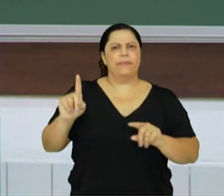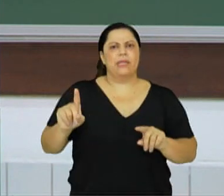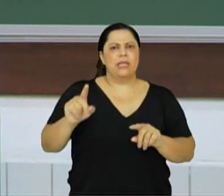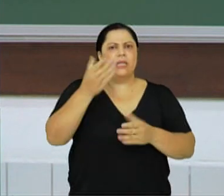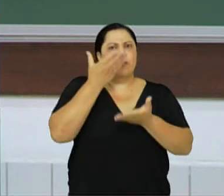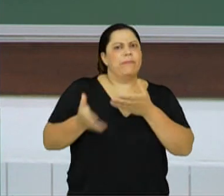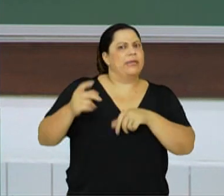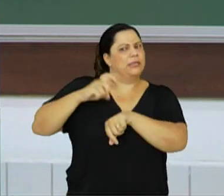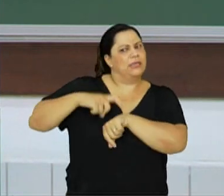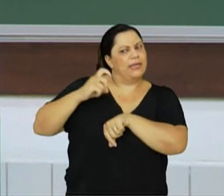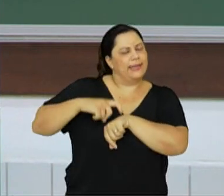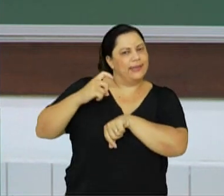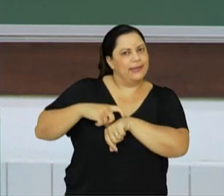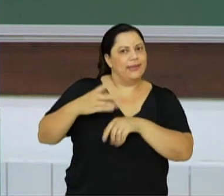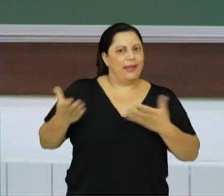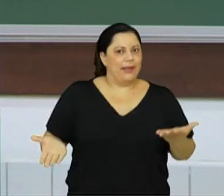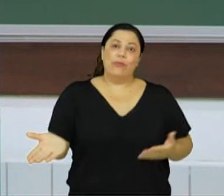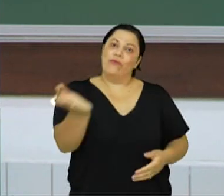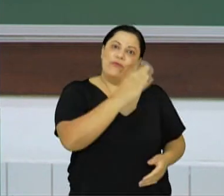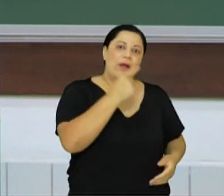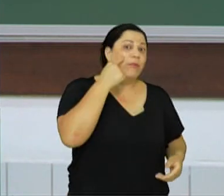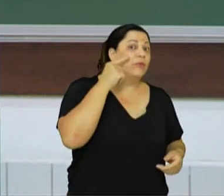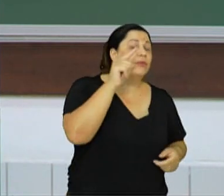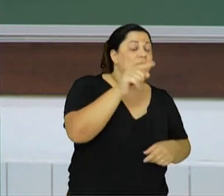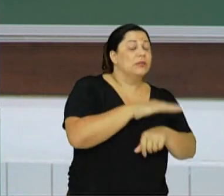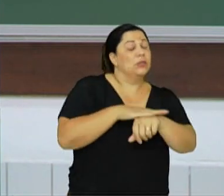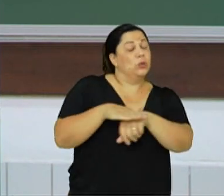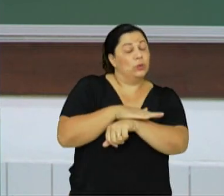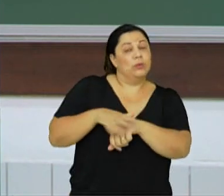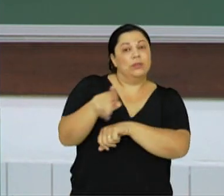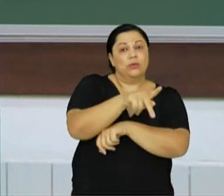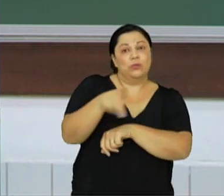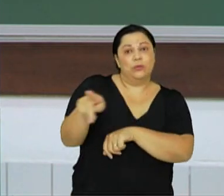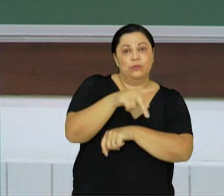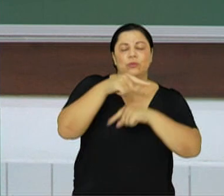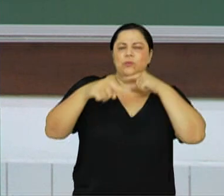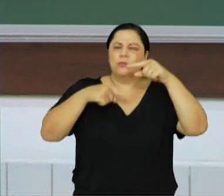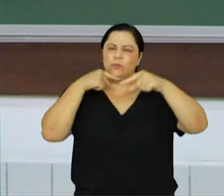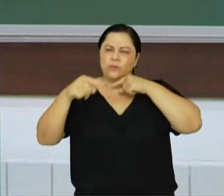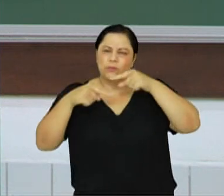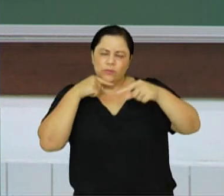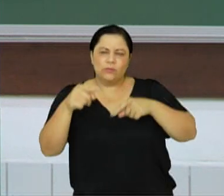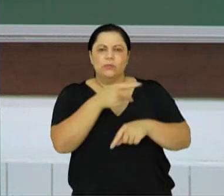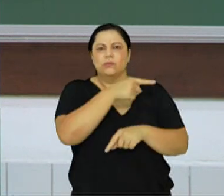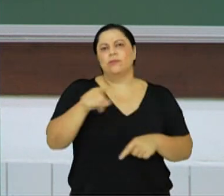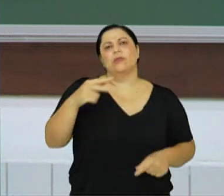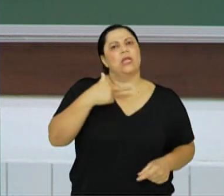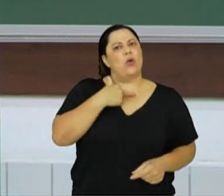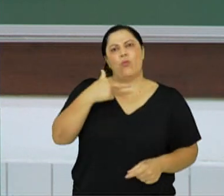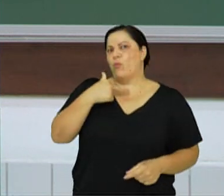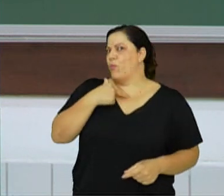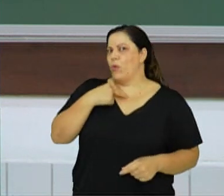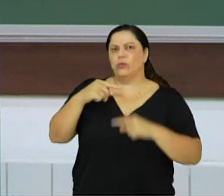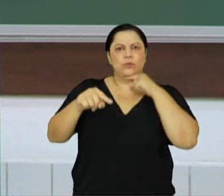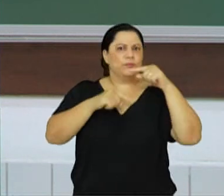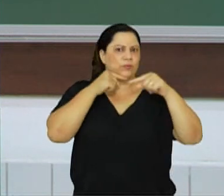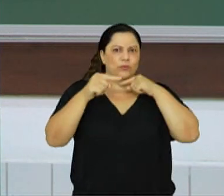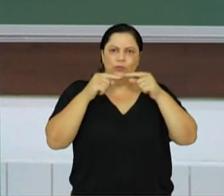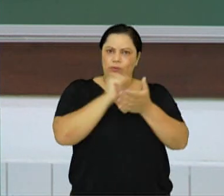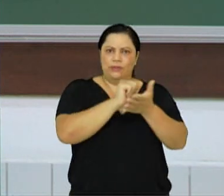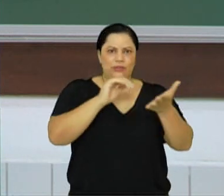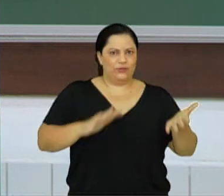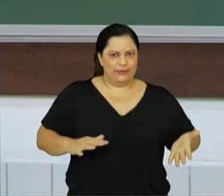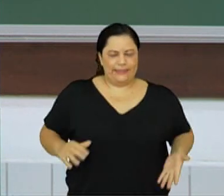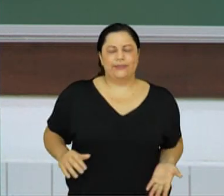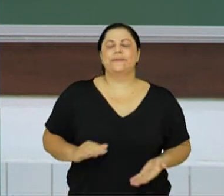percam tempo. Vão lá e converse com o seu professor para tirar essas dúvidas, gente. Não pode ficar com dúvida em exercícios. Bem,